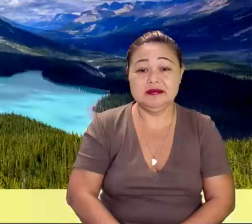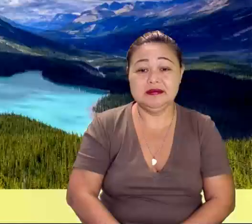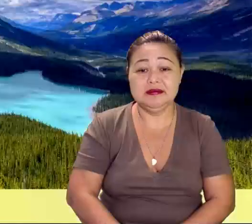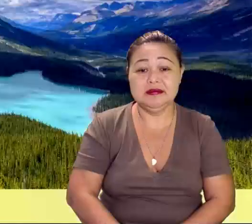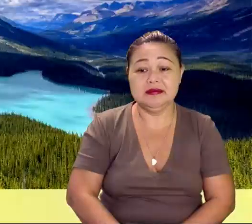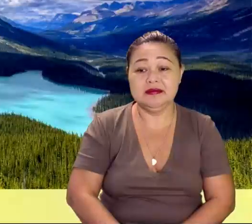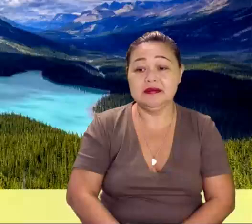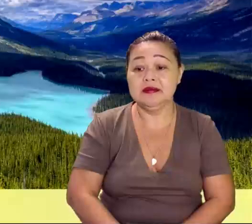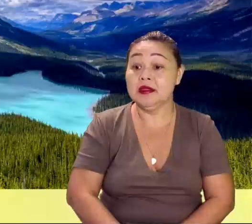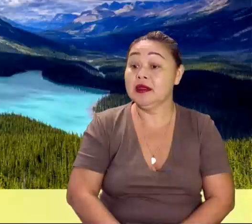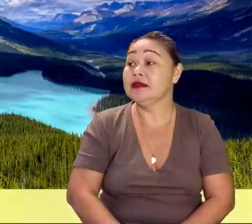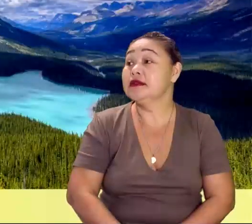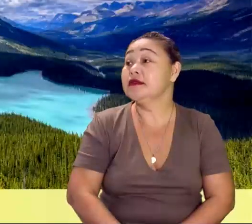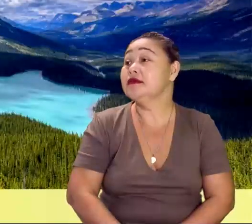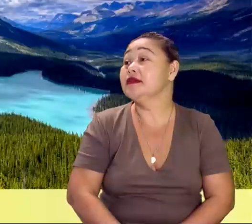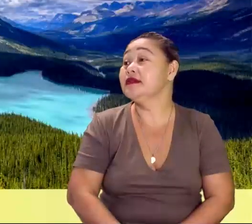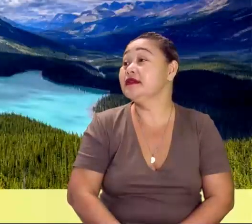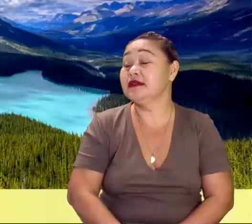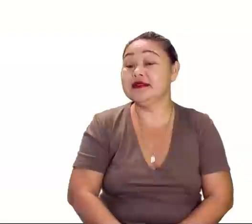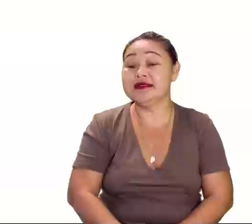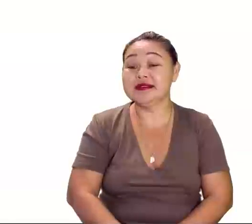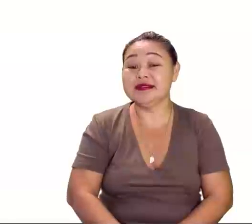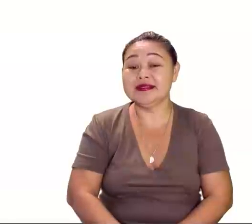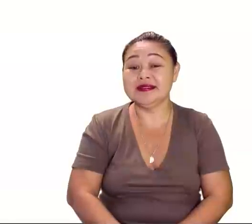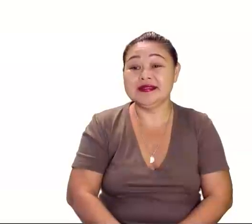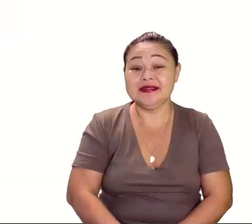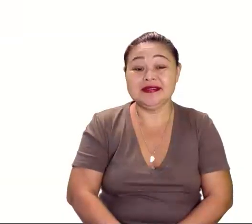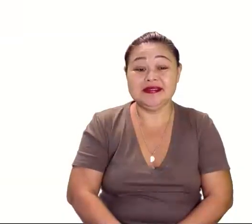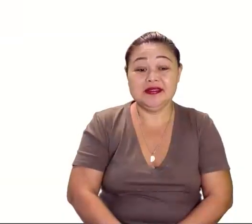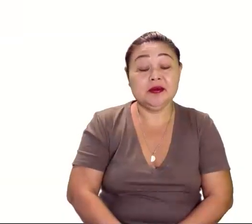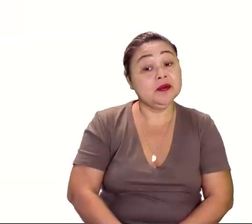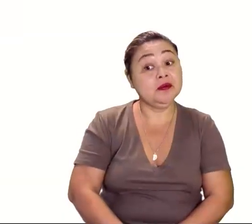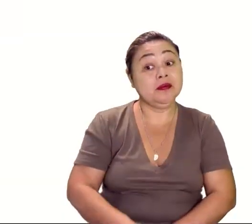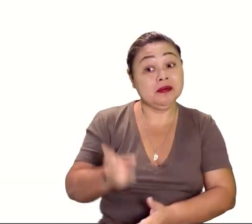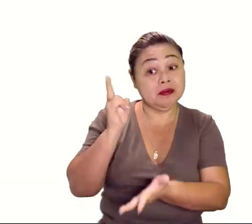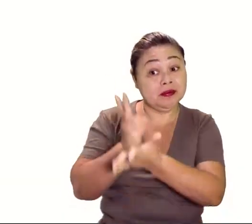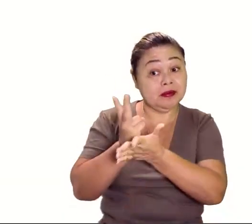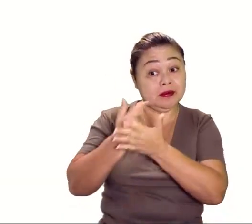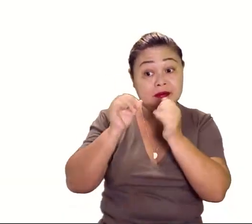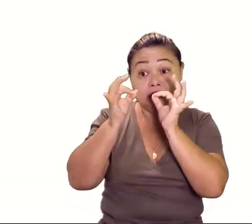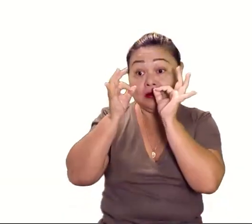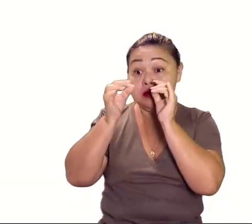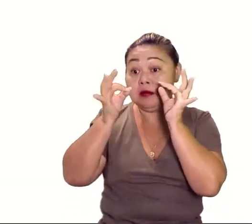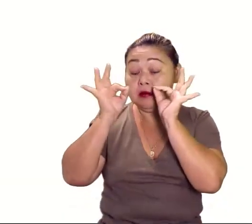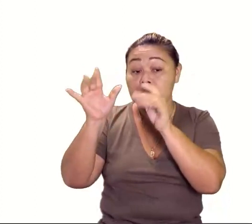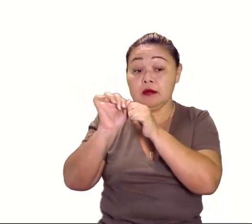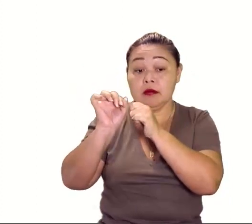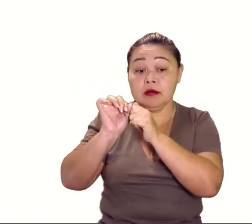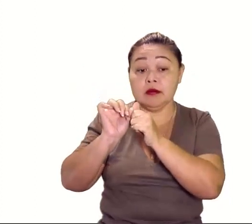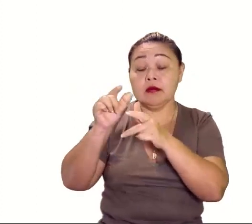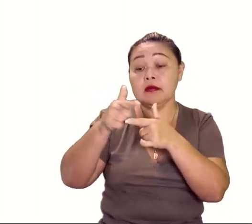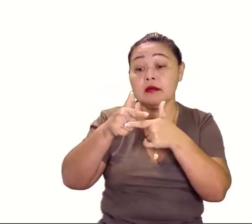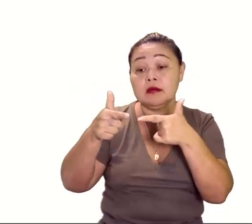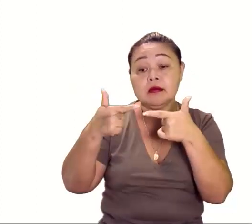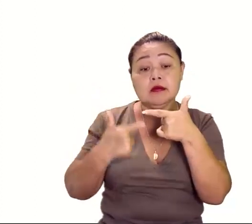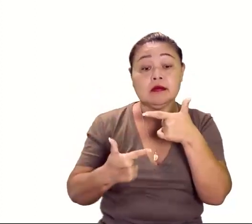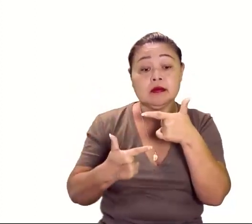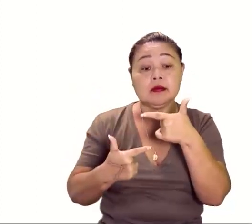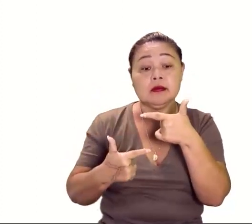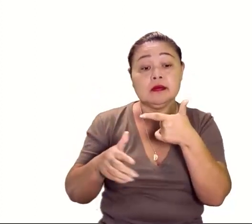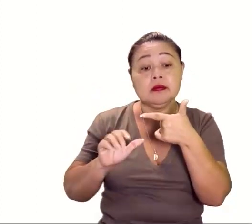Manter. Bora. A gente mantém. Mantém aqui, mantém o foco. Vezes 2 vezes o A,